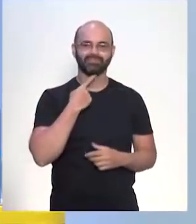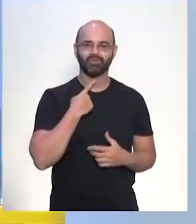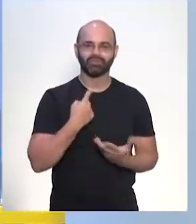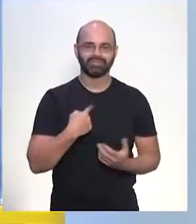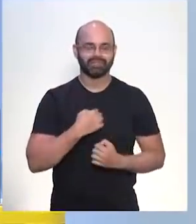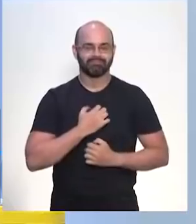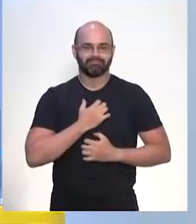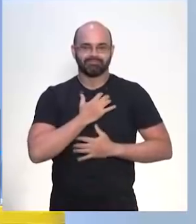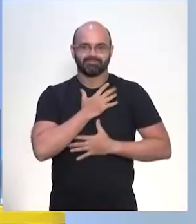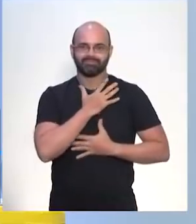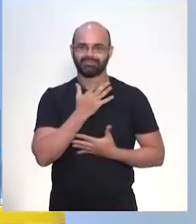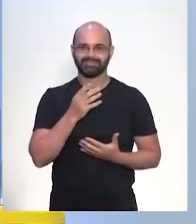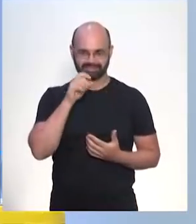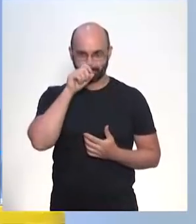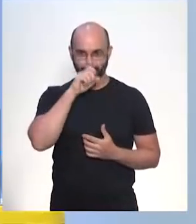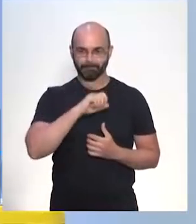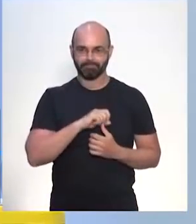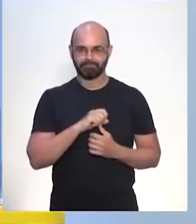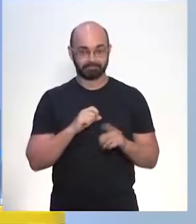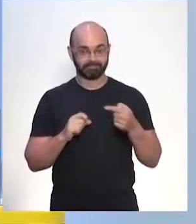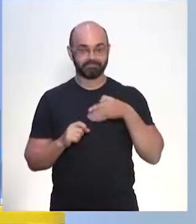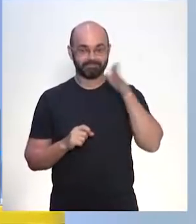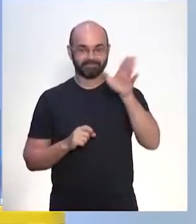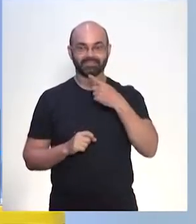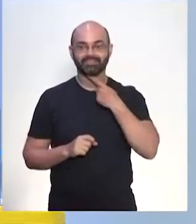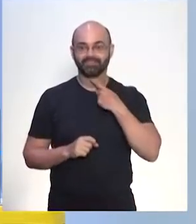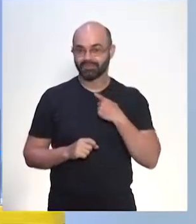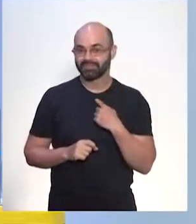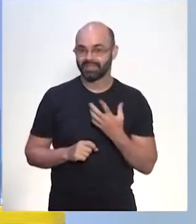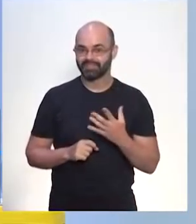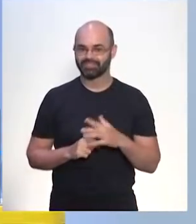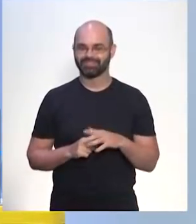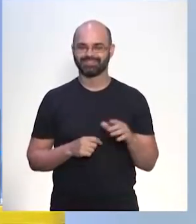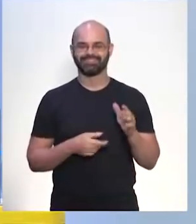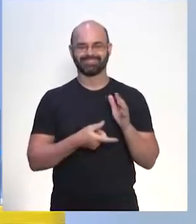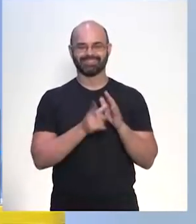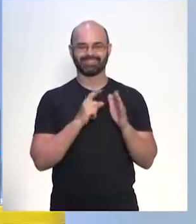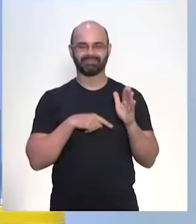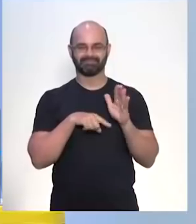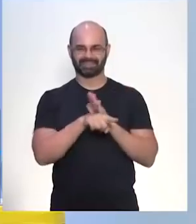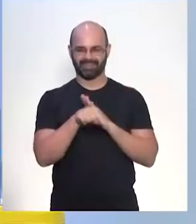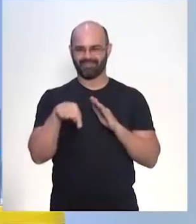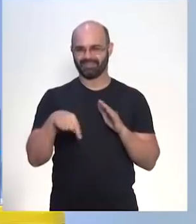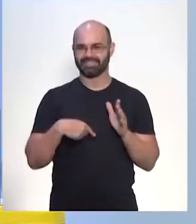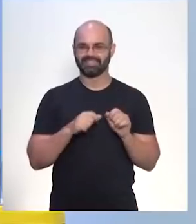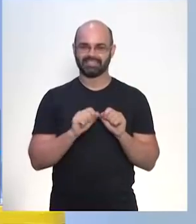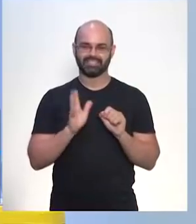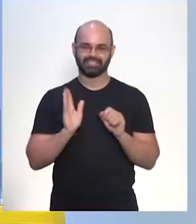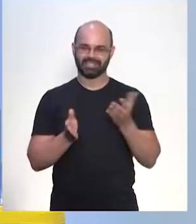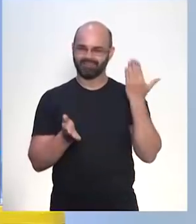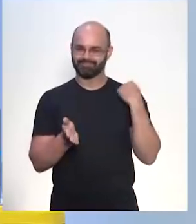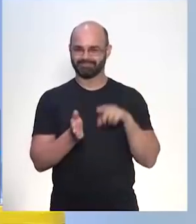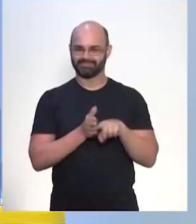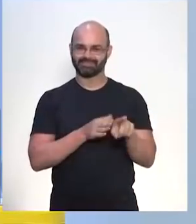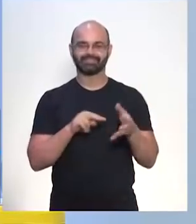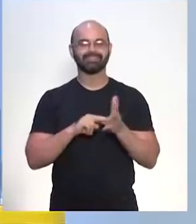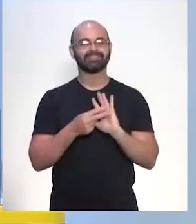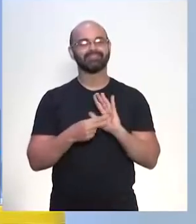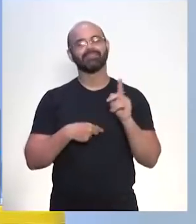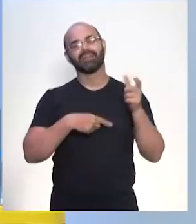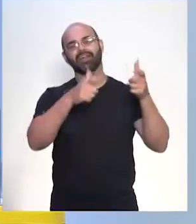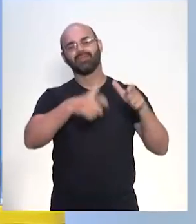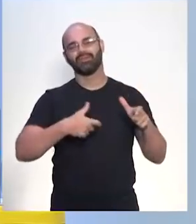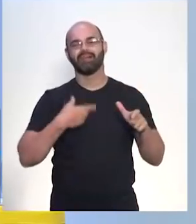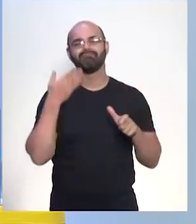viajar. desejo, essa vontade de estar neste lugar, né? Então, essa pergunta eu já fiz, que está aqui na tela. Então, esse desejo, essa vontade de estar neste